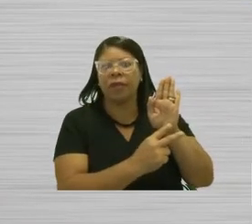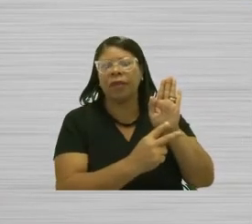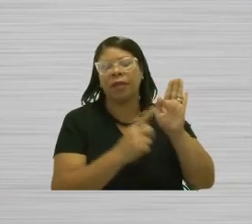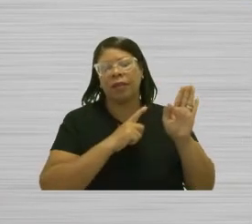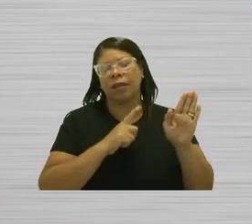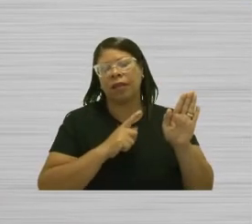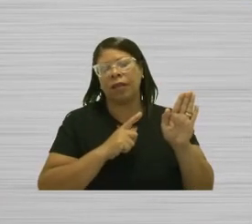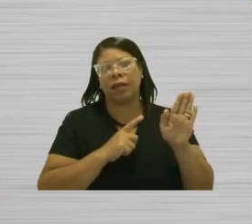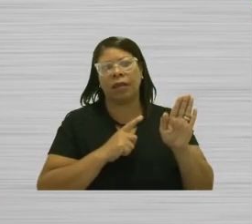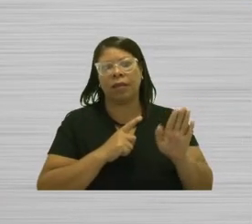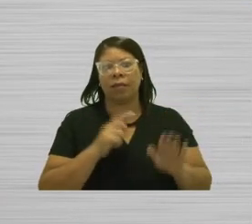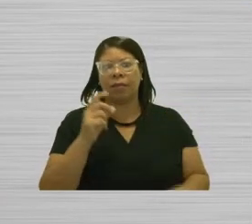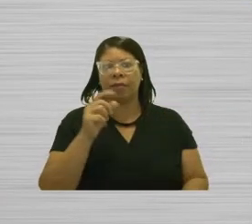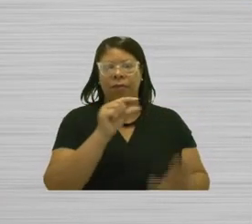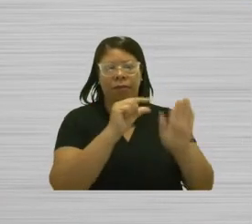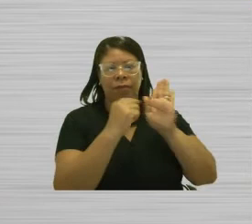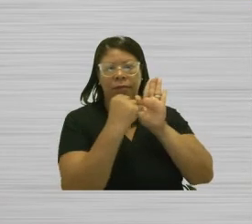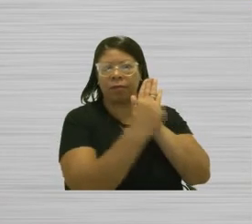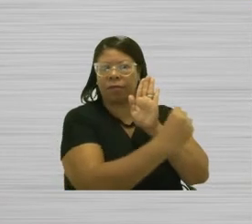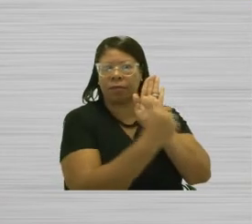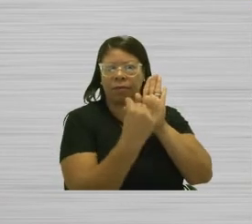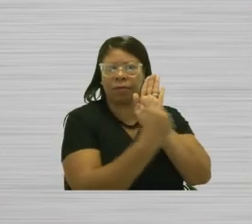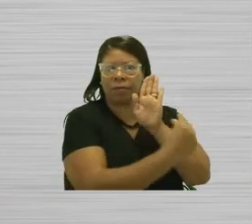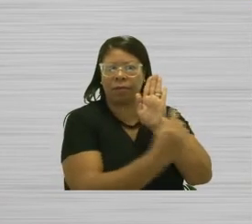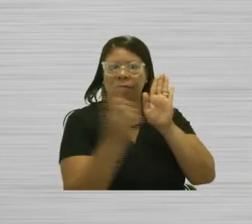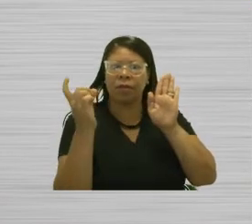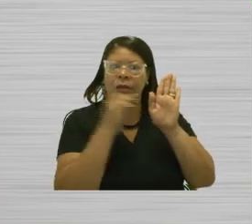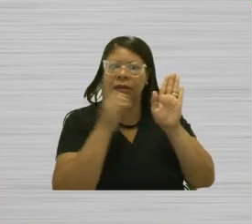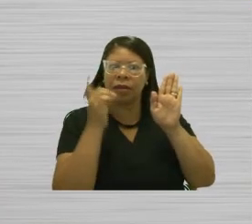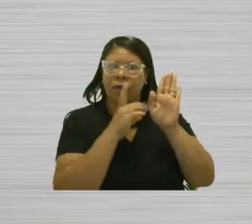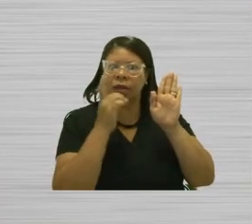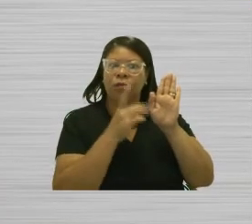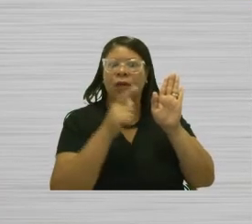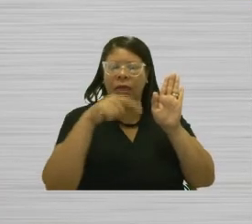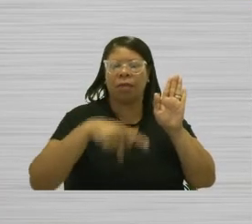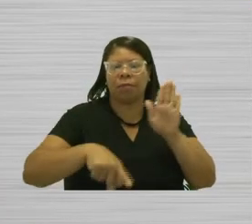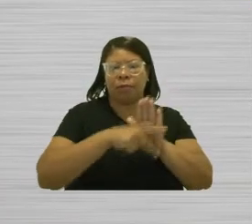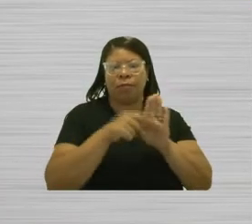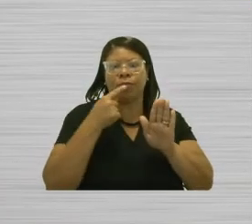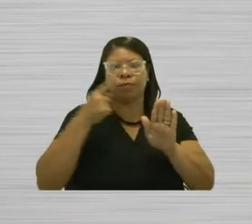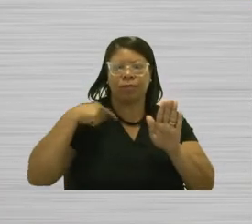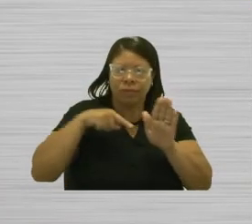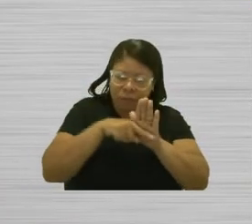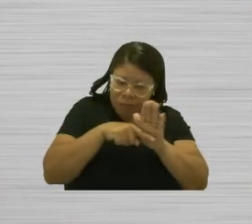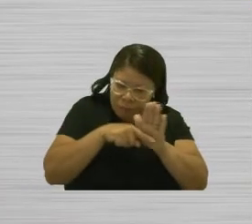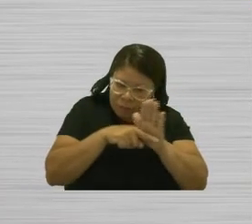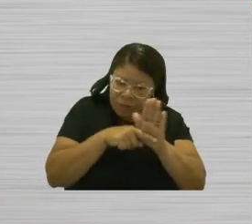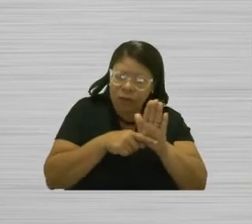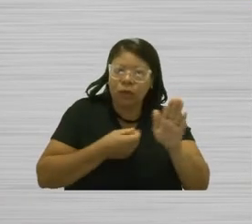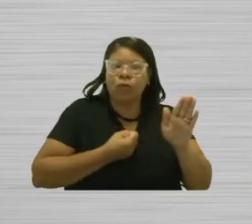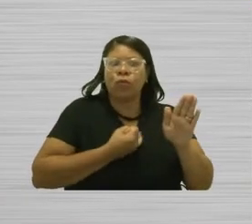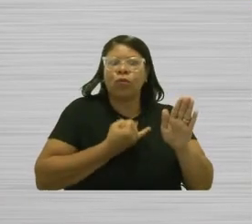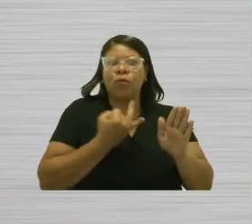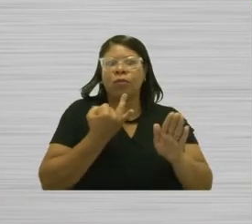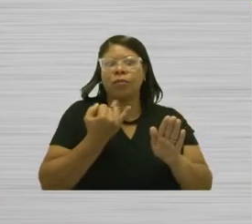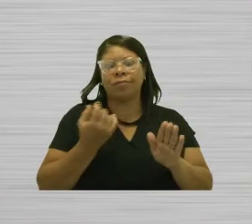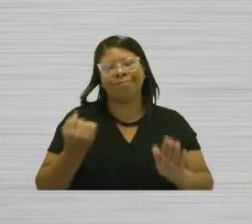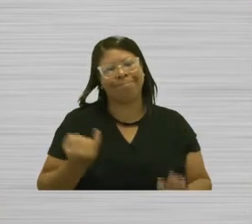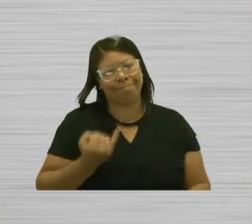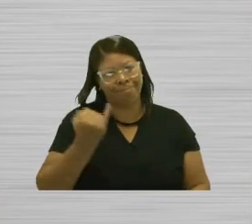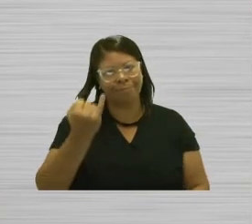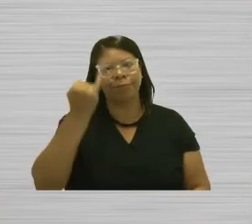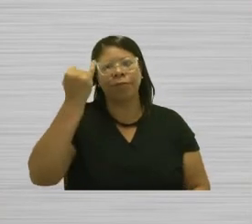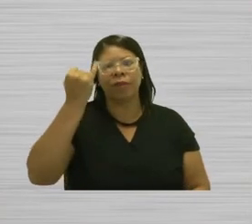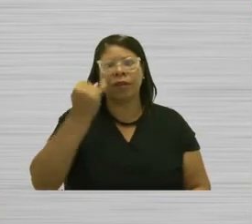parte azulzinha é o que corresponde ao terceiro quadrimestre. A gente vê dados importantes do quanto